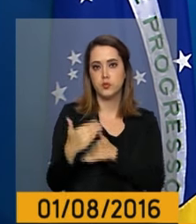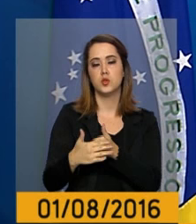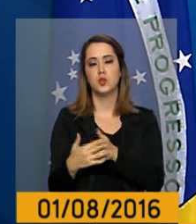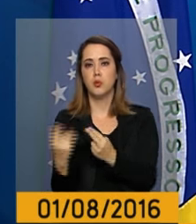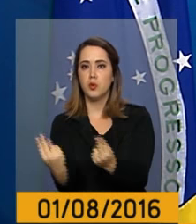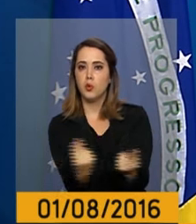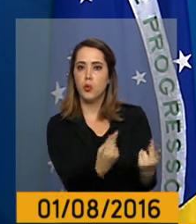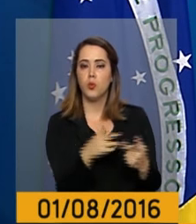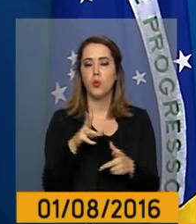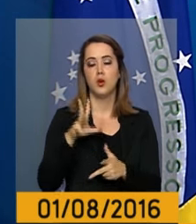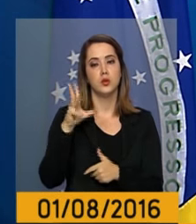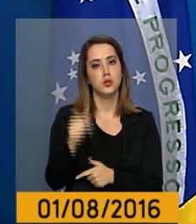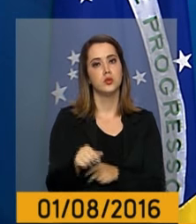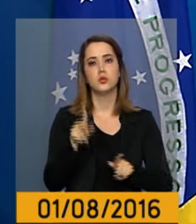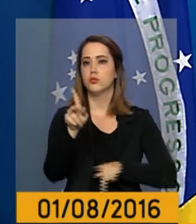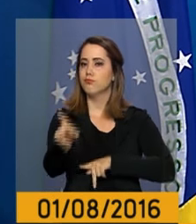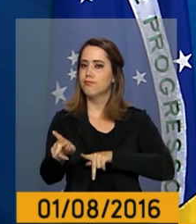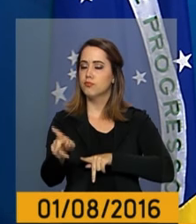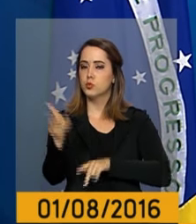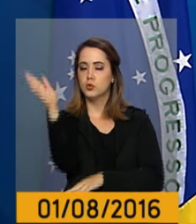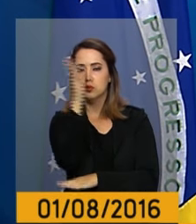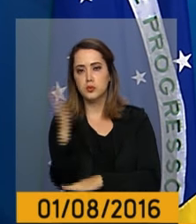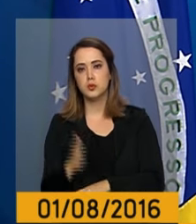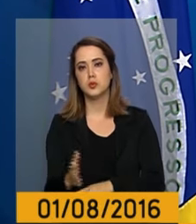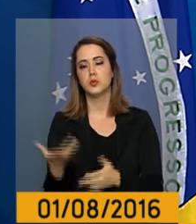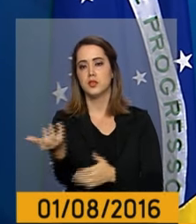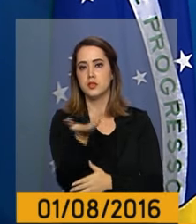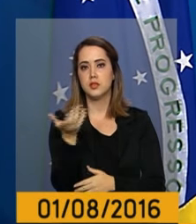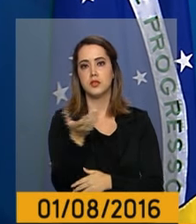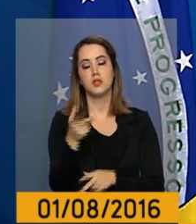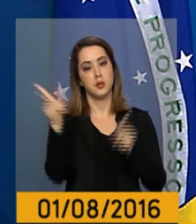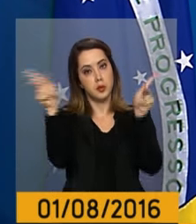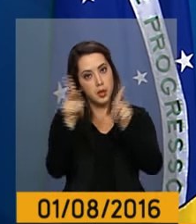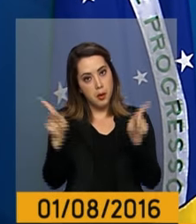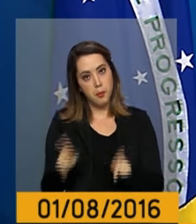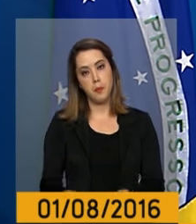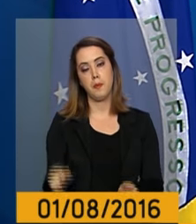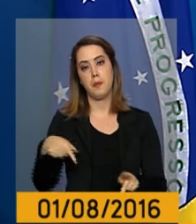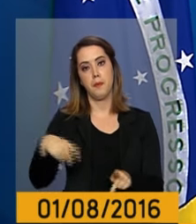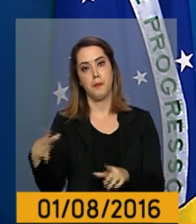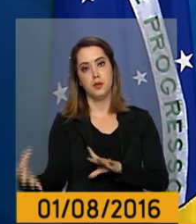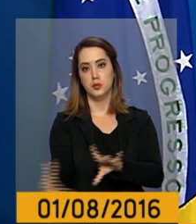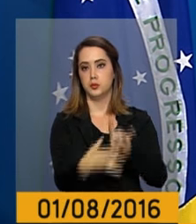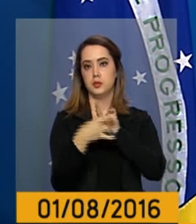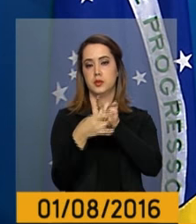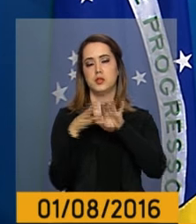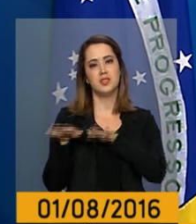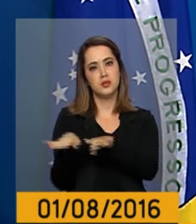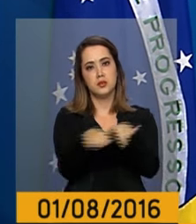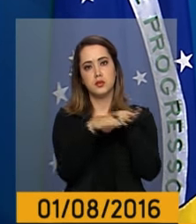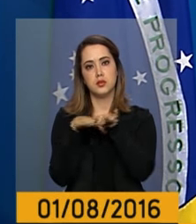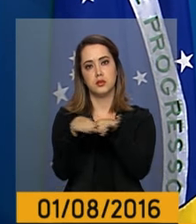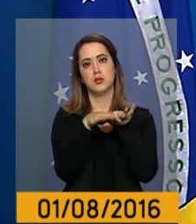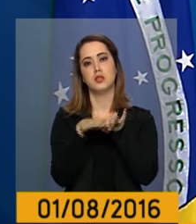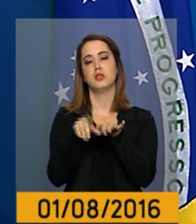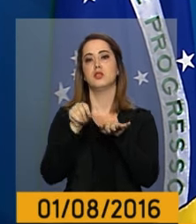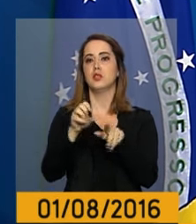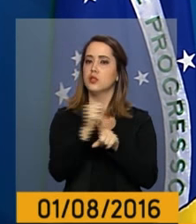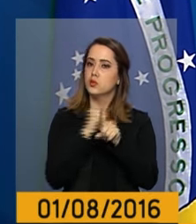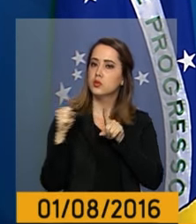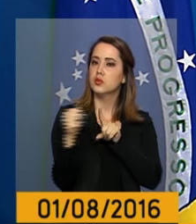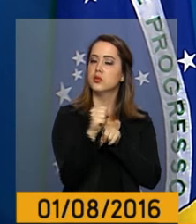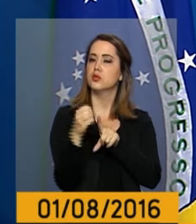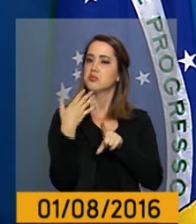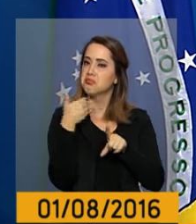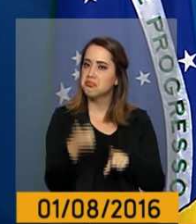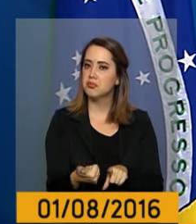querem, a pacificação nacional, a reunificação nacional, a harmonia nacional, a civilidade nacional e, especialmente,